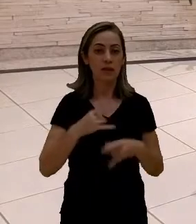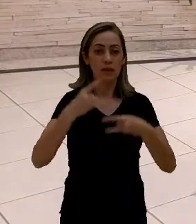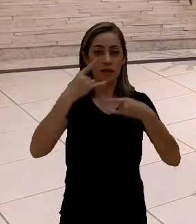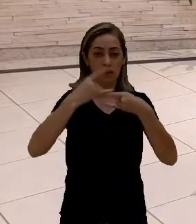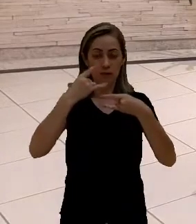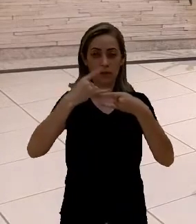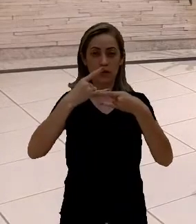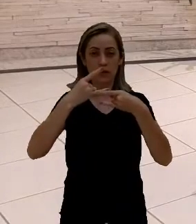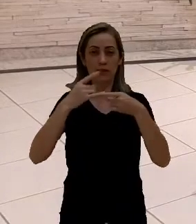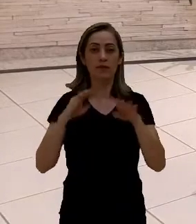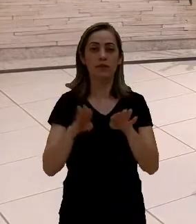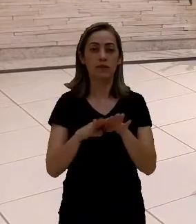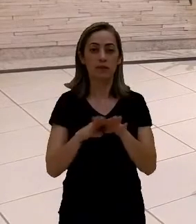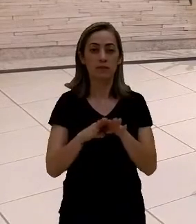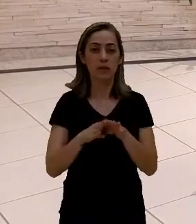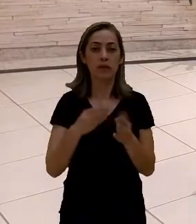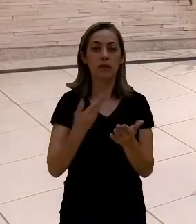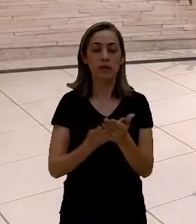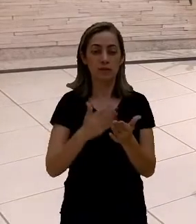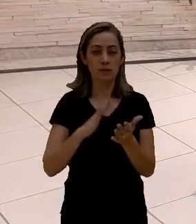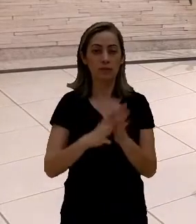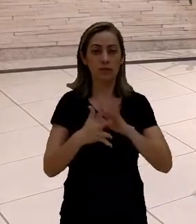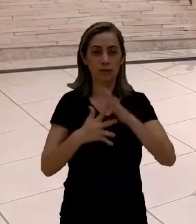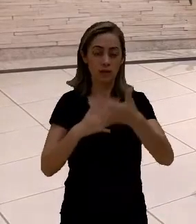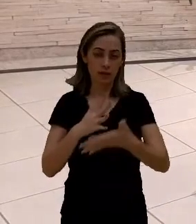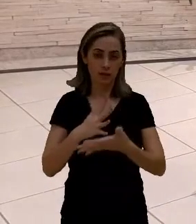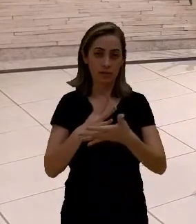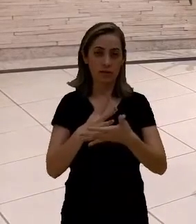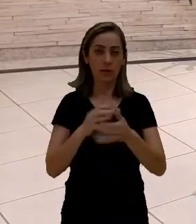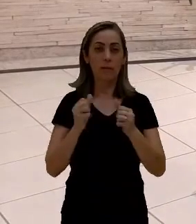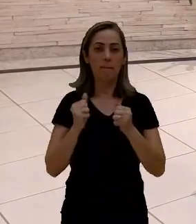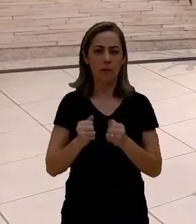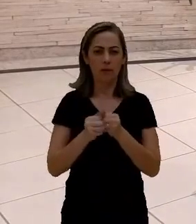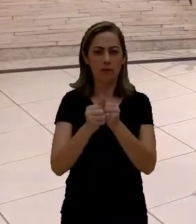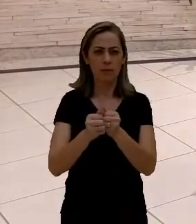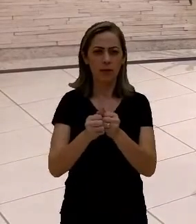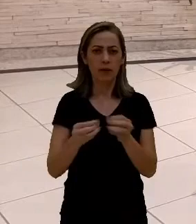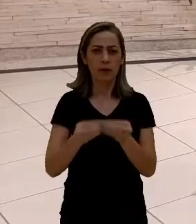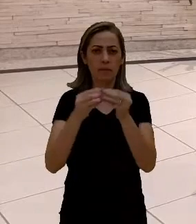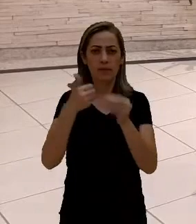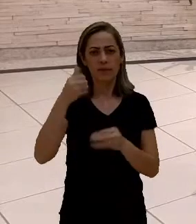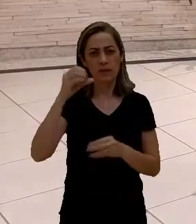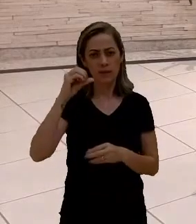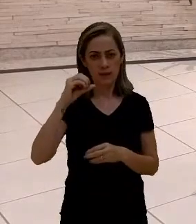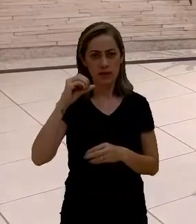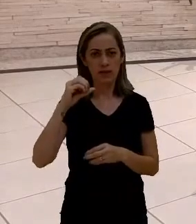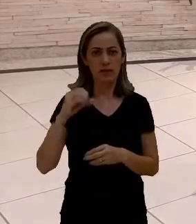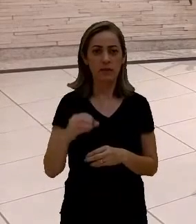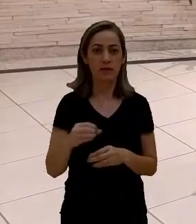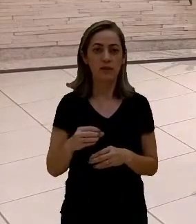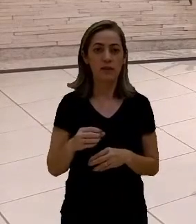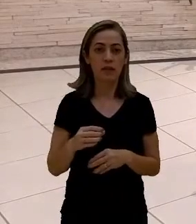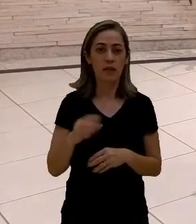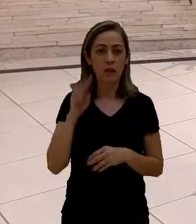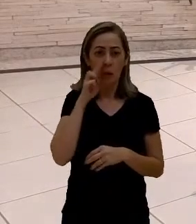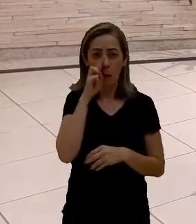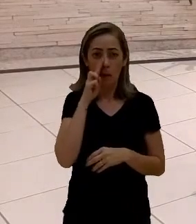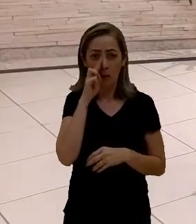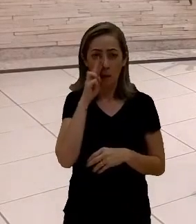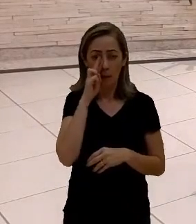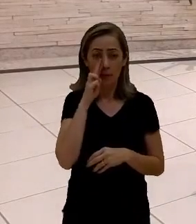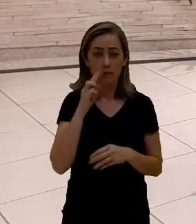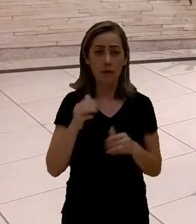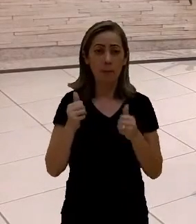online e também tem tradução em Libras então podem acompanhar pela missa das 10 se você não está no grupo de risco se você tem segurança se você